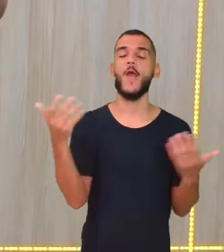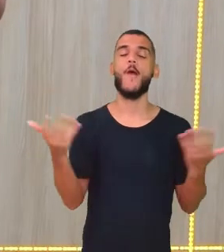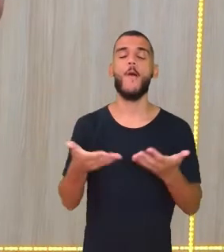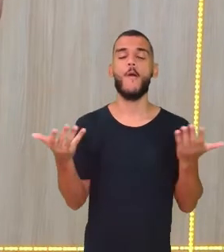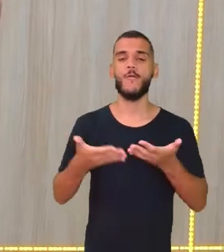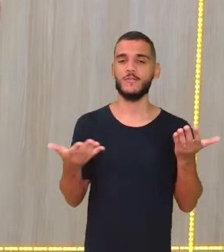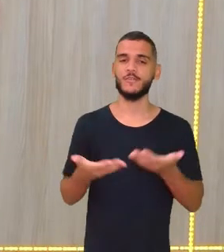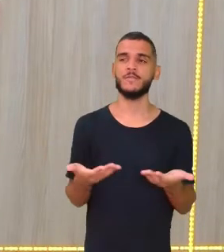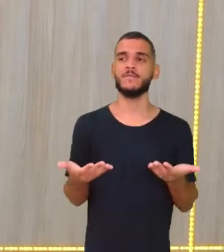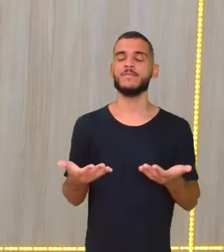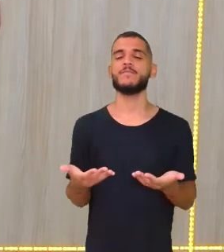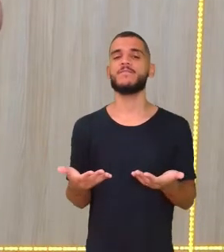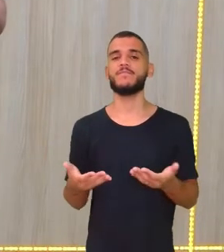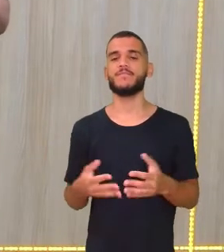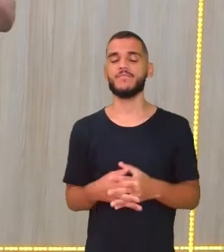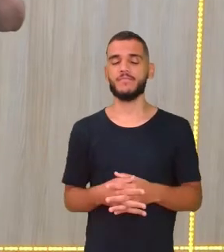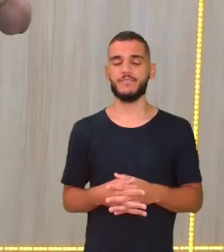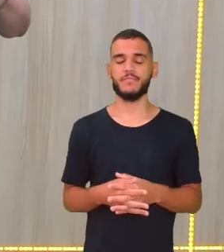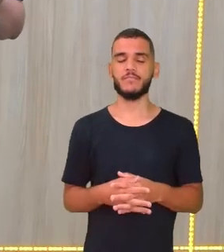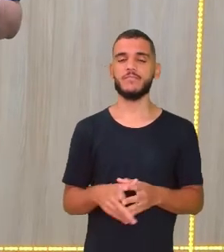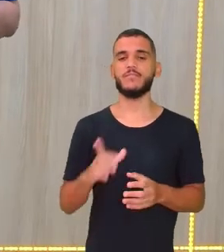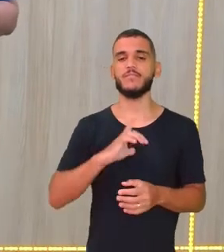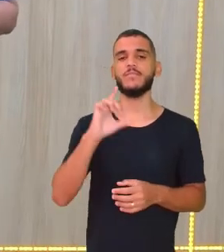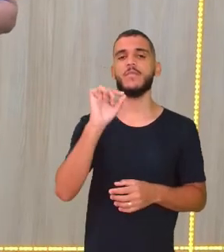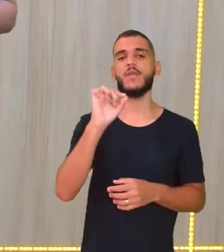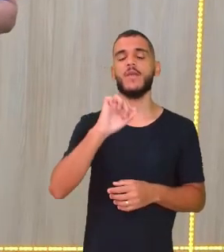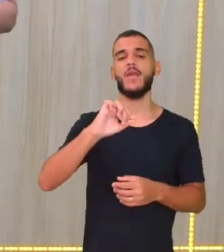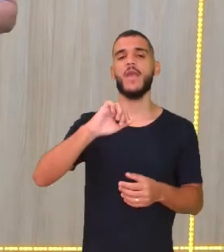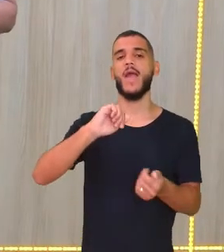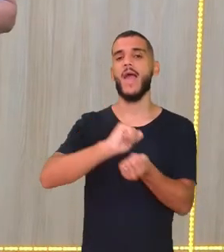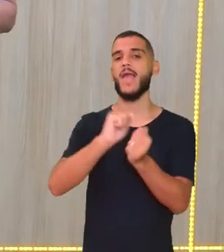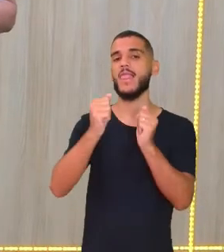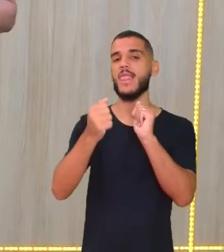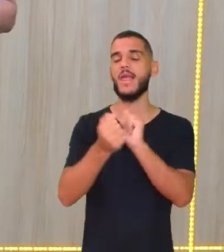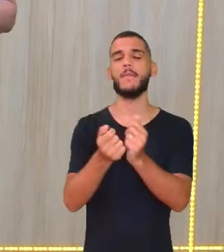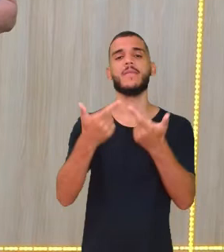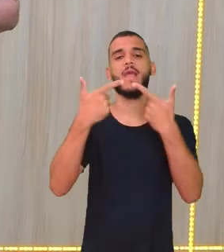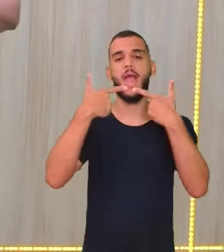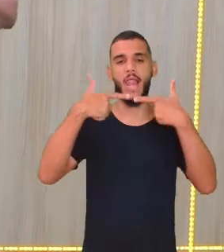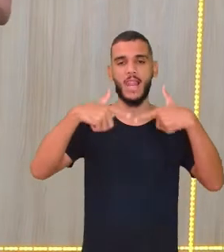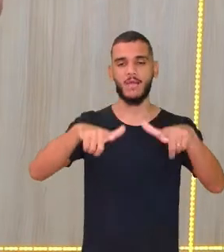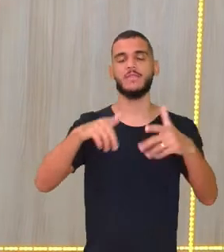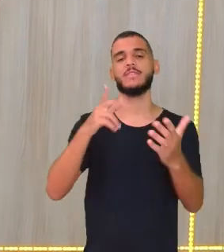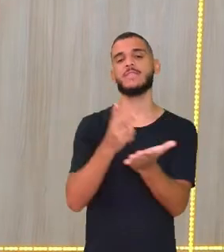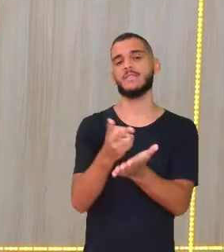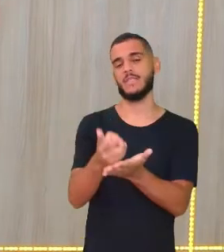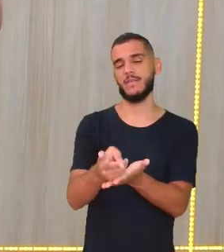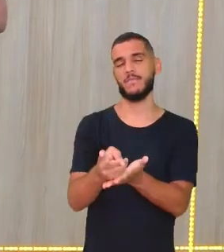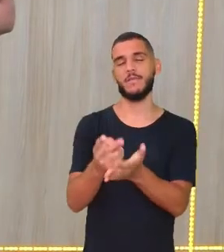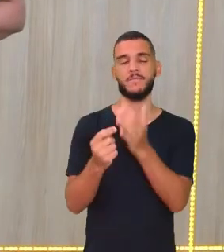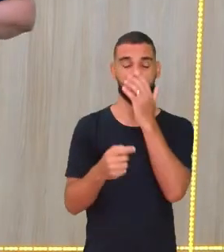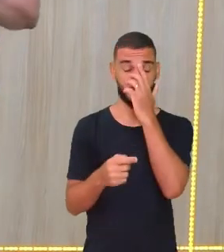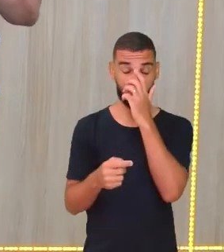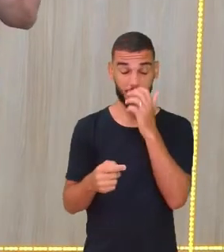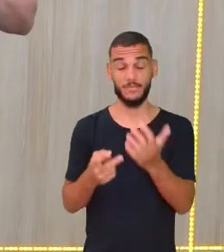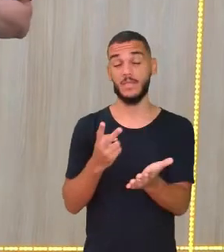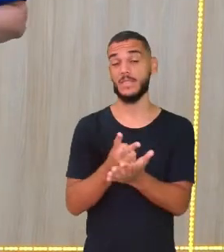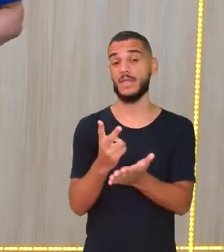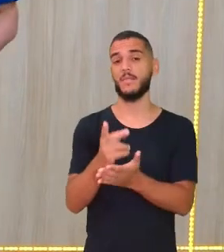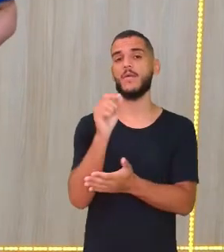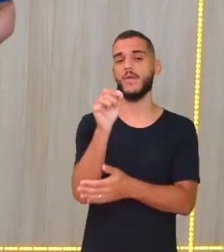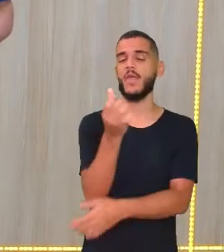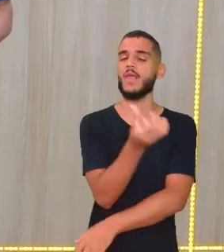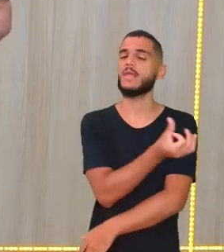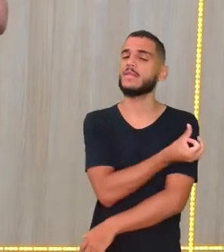dias atuais, nós temos que adequar a nossa linguagem o tempo todo. Nos dias atuais,